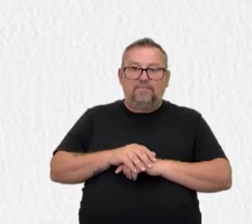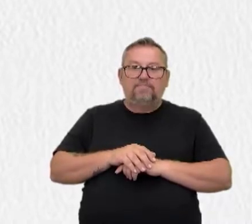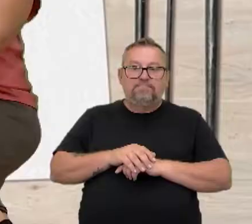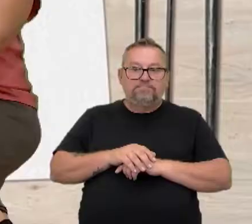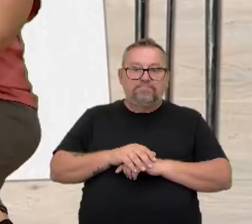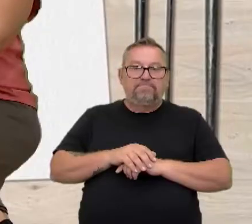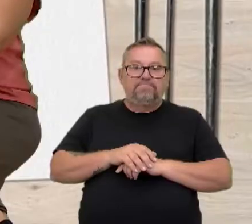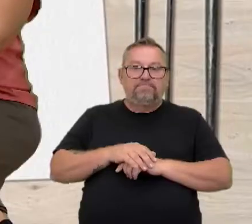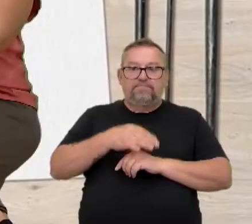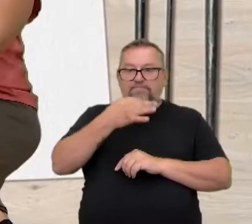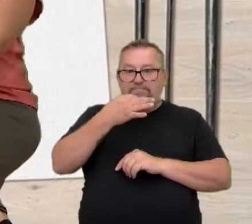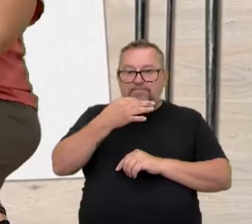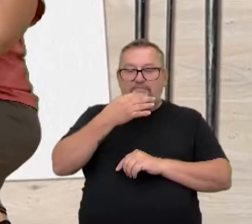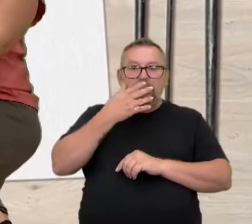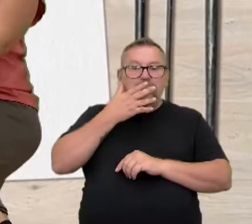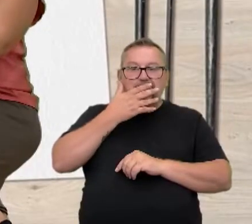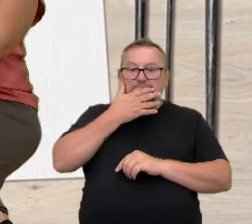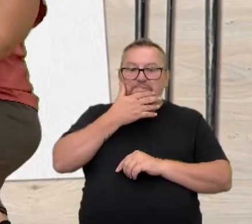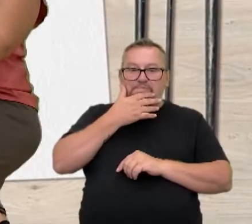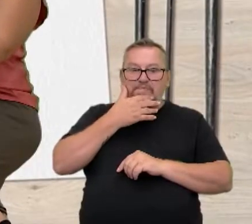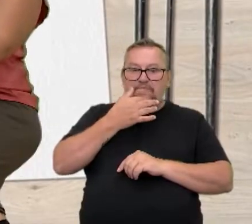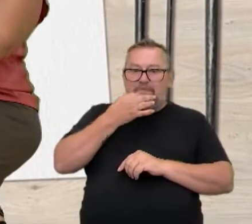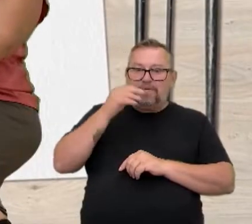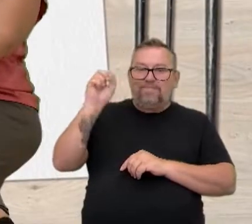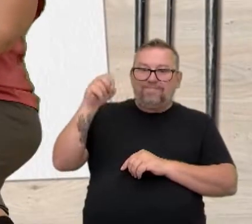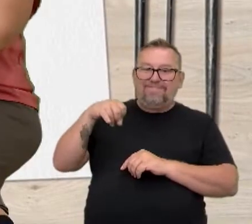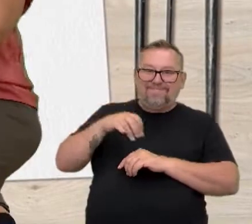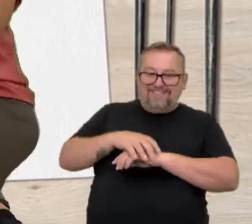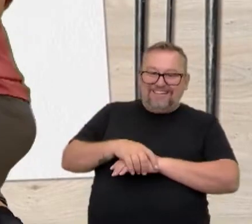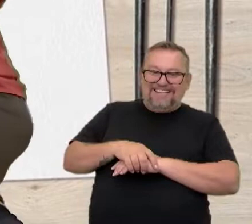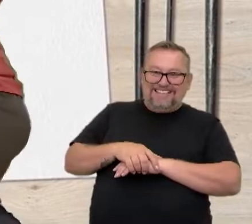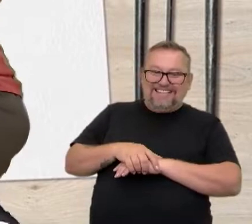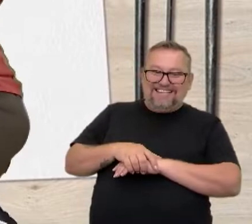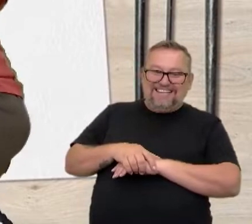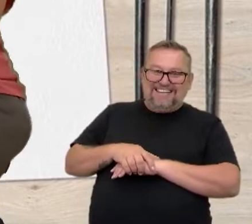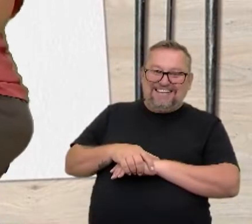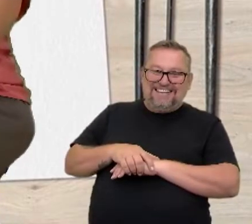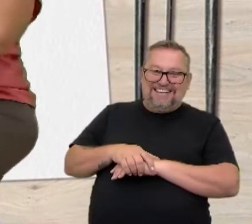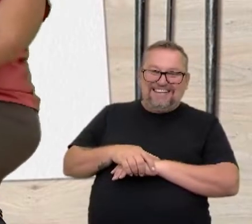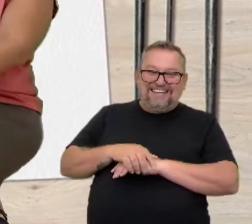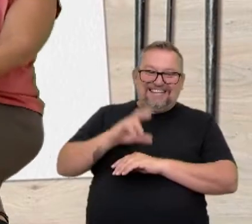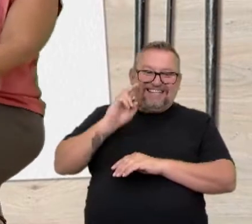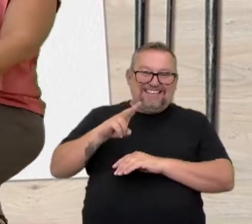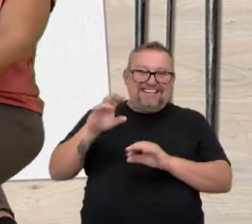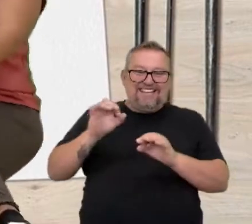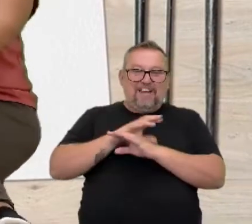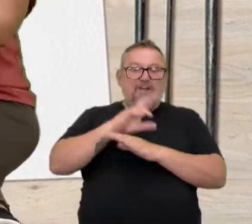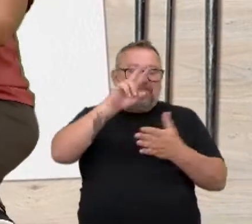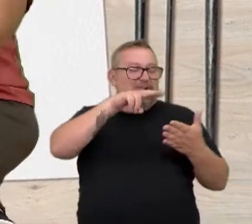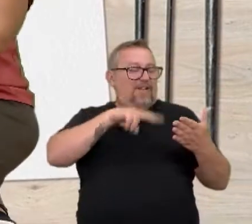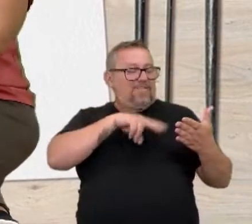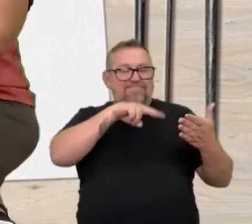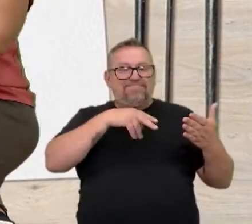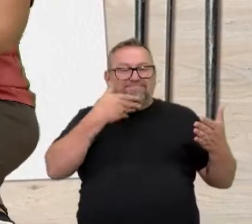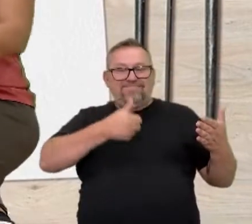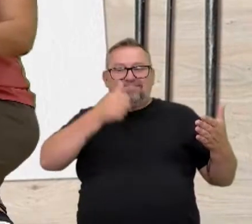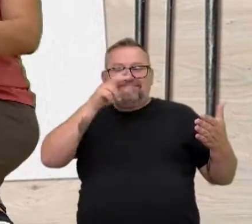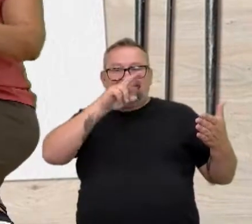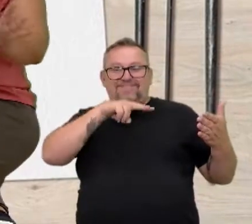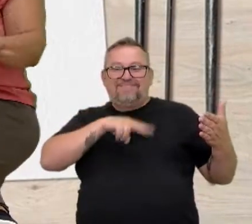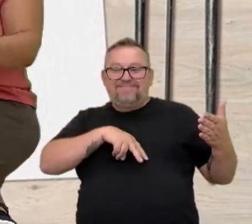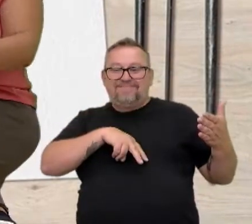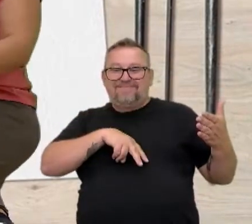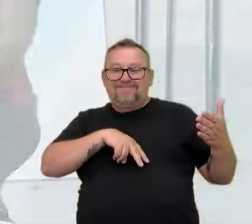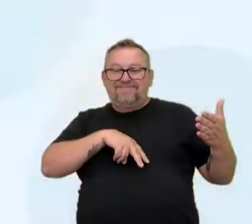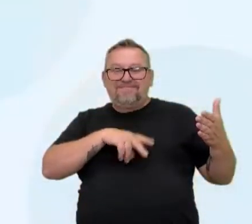Fernanda? Eu acho que eu vou ler. Acho que eu cheguei à conclusão que eu vou ler. Que eu vou ler. Que vai ler, que ela Aí vai a gente ler. vai descobrir, eu e